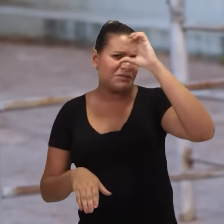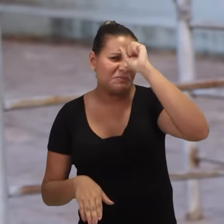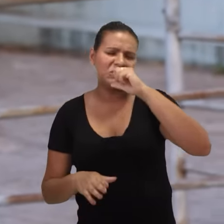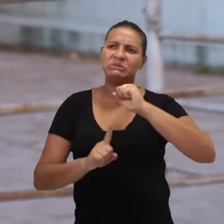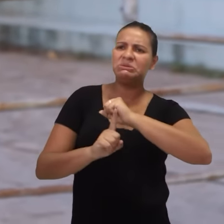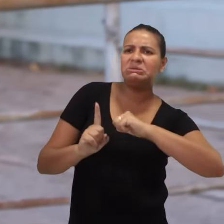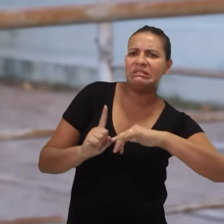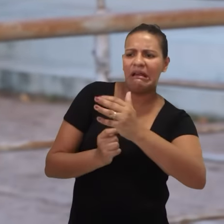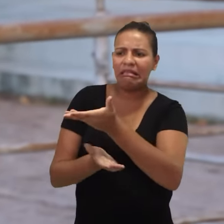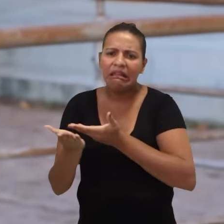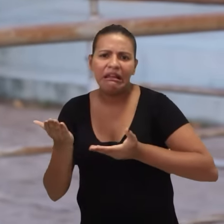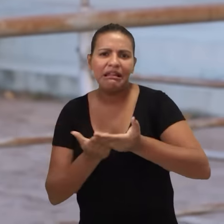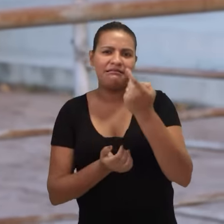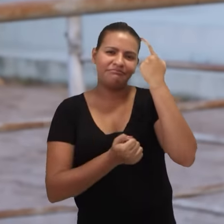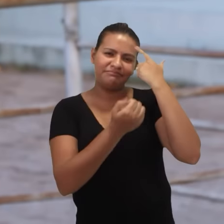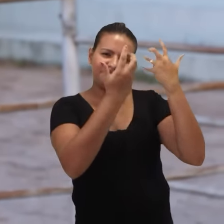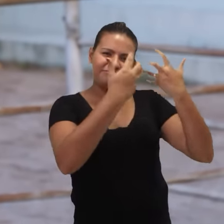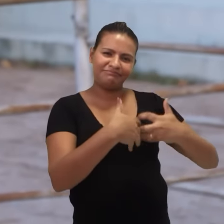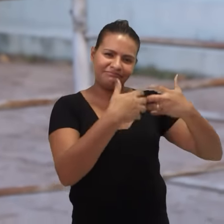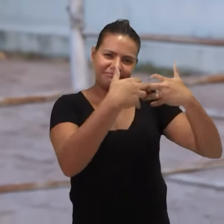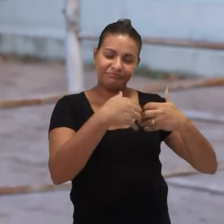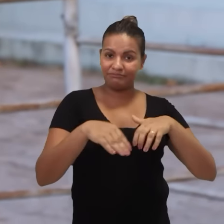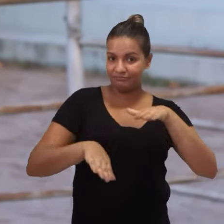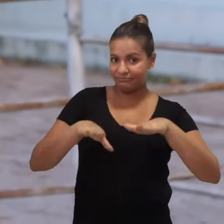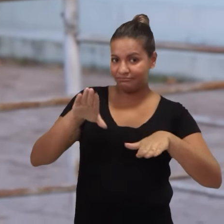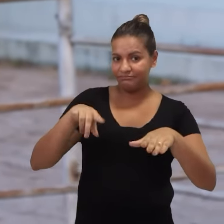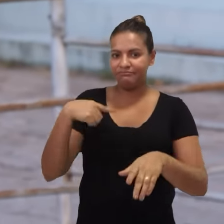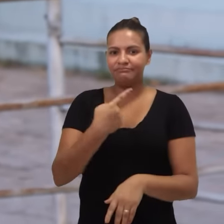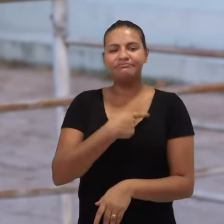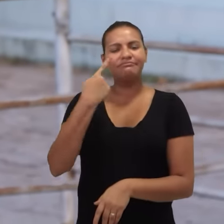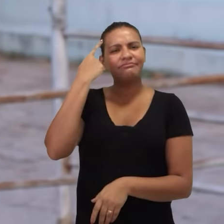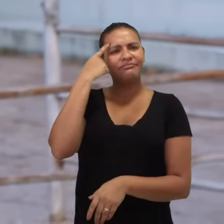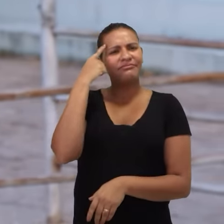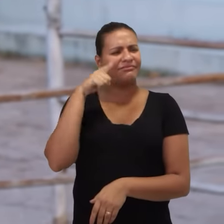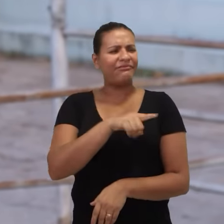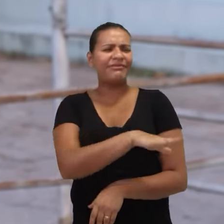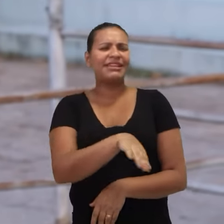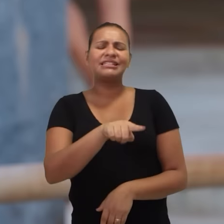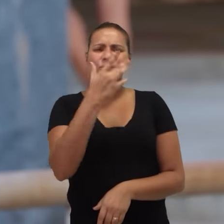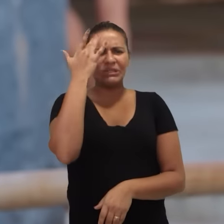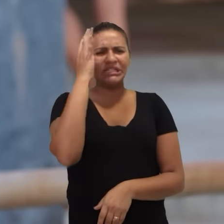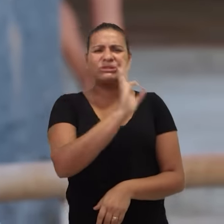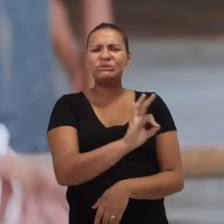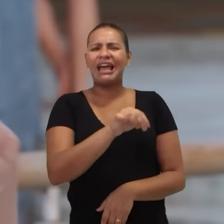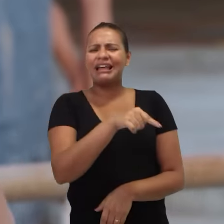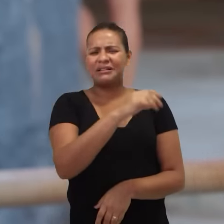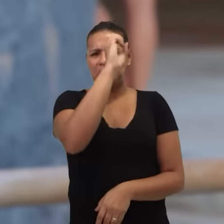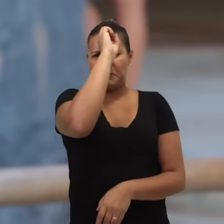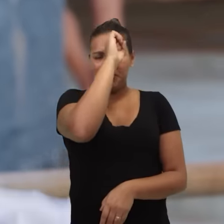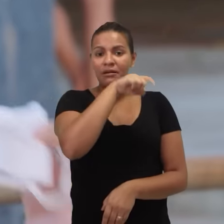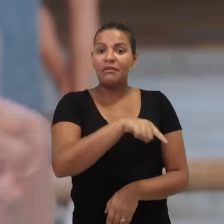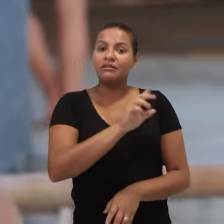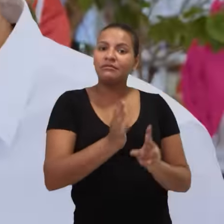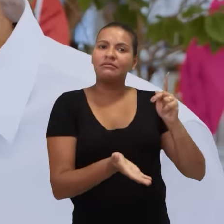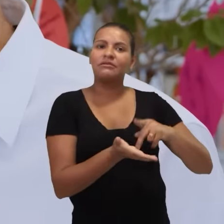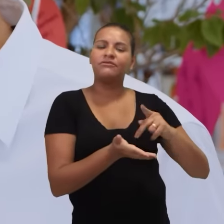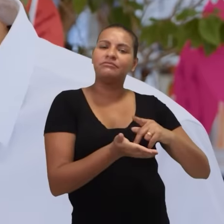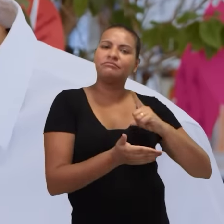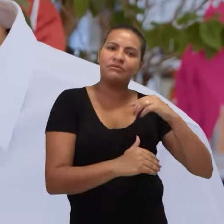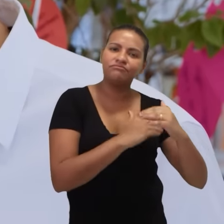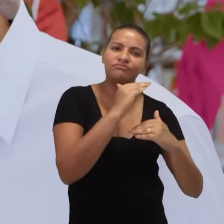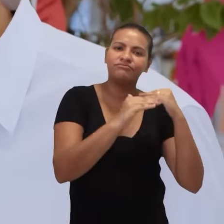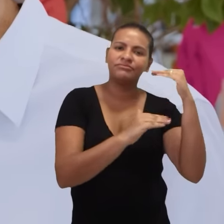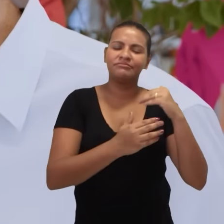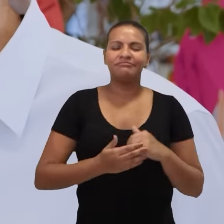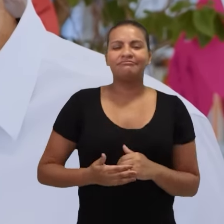por mais que a gente ache que ela não esteja entendendo, compreendendo nada, é onde ela está se apropriando de tudo, do mundo. É na